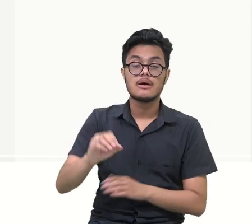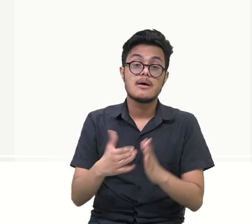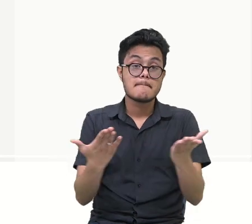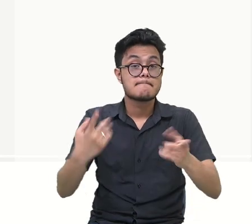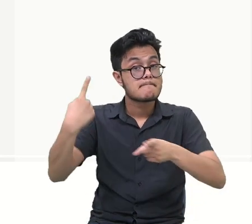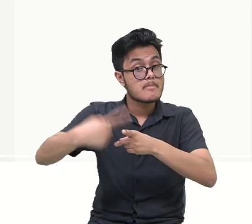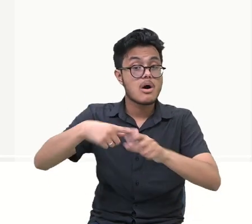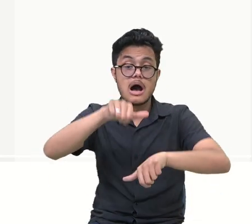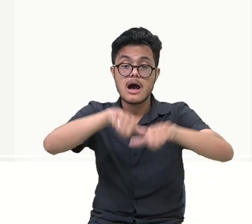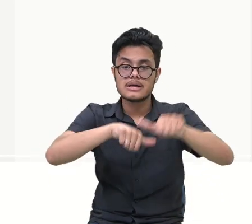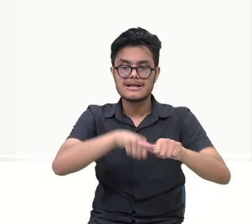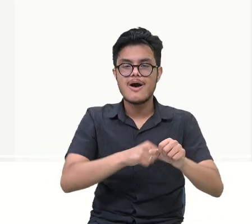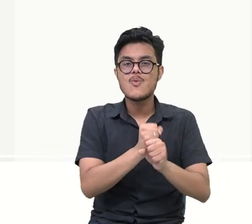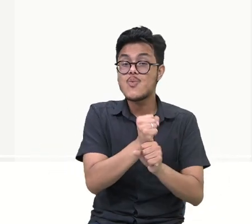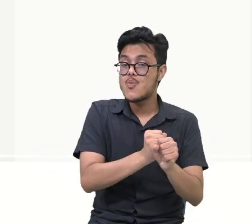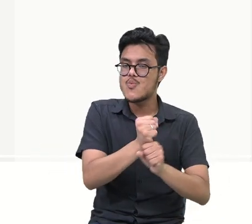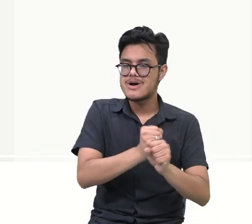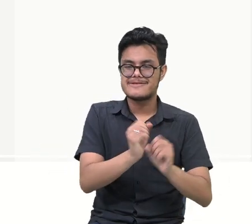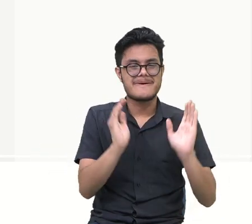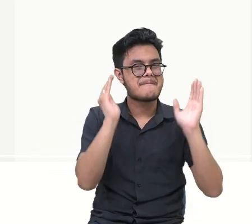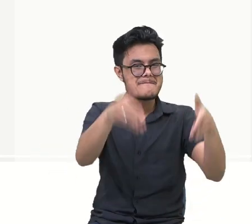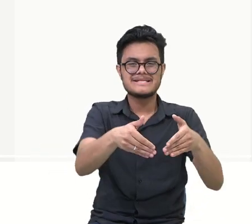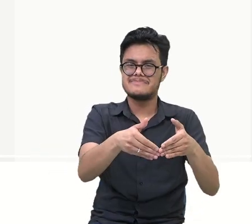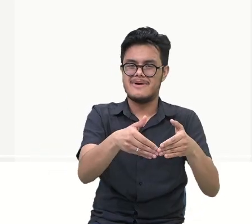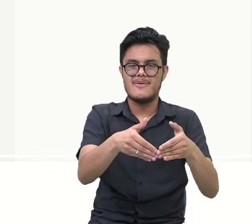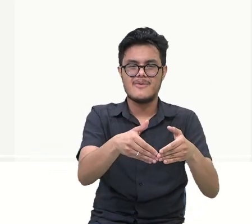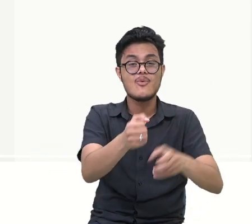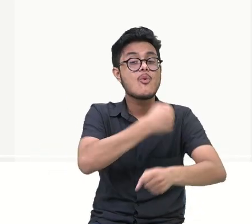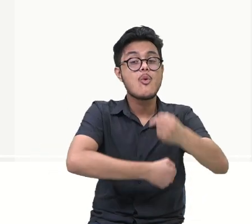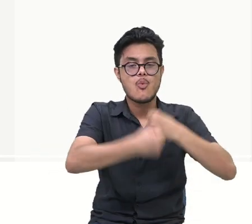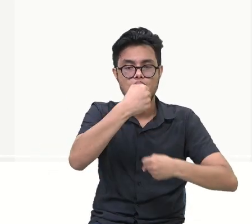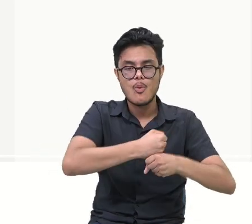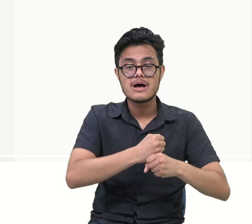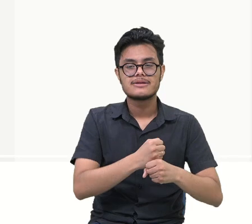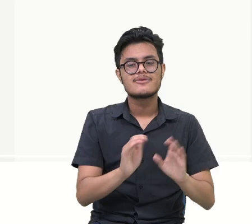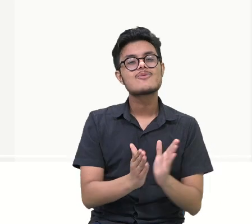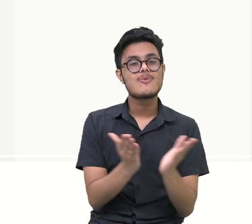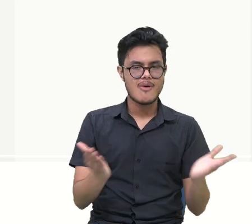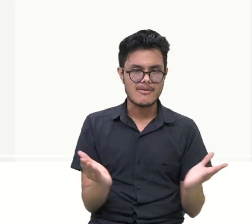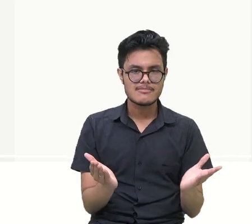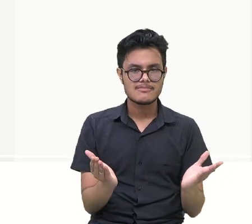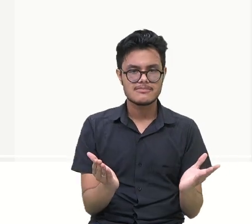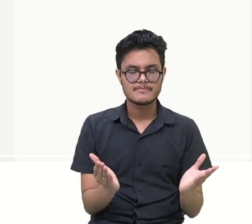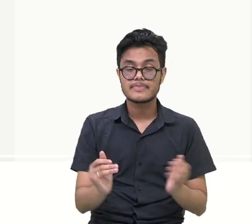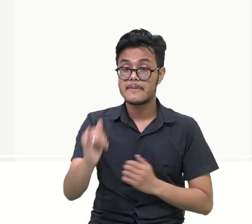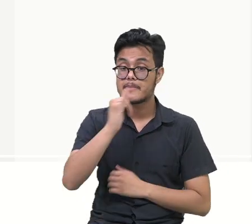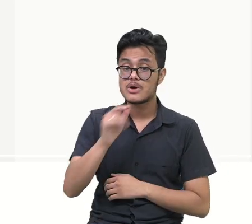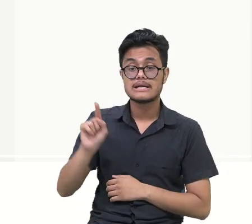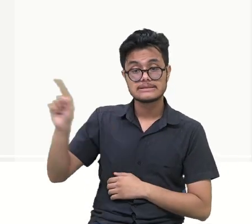estamos analisando o ano em que ele está. Então, nessa situação aqui, veja,